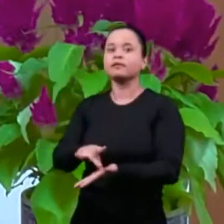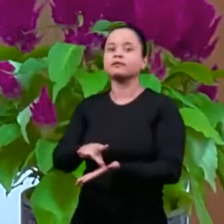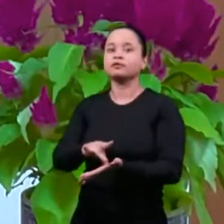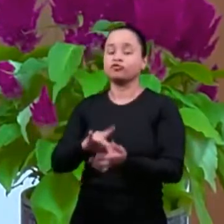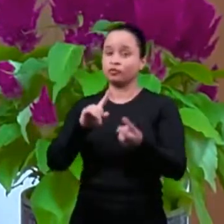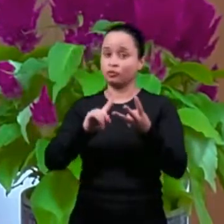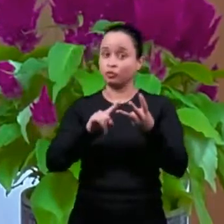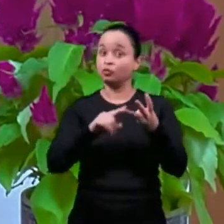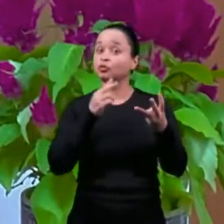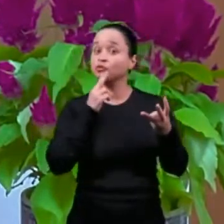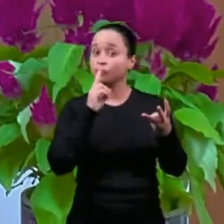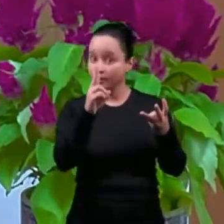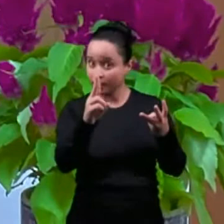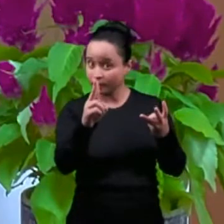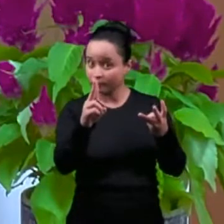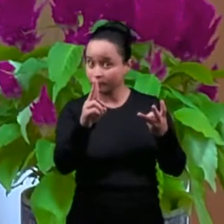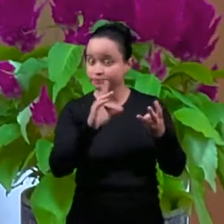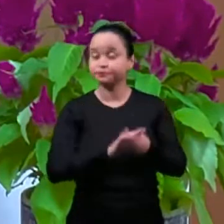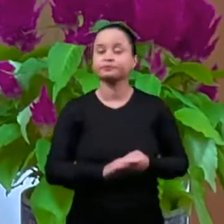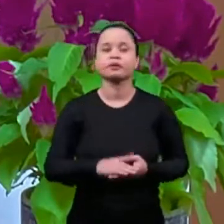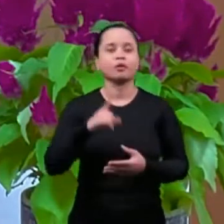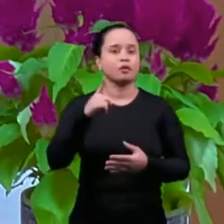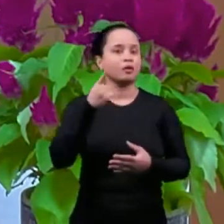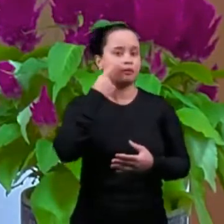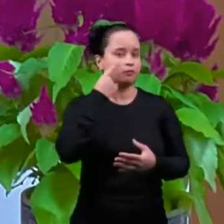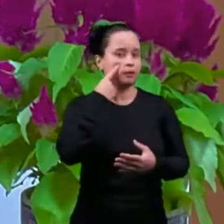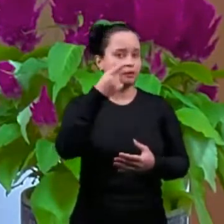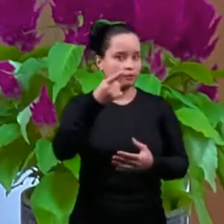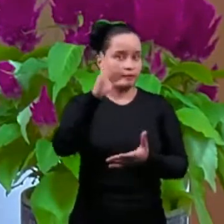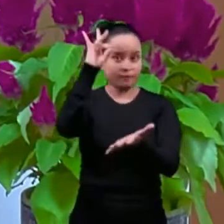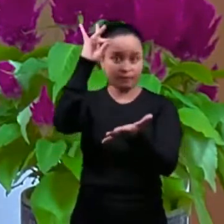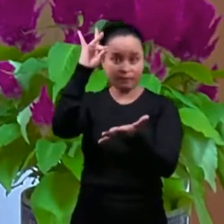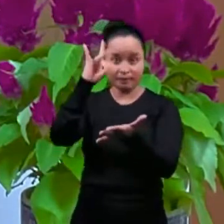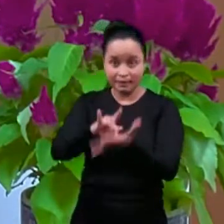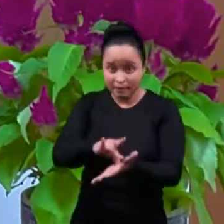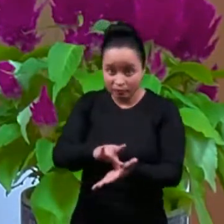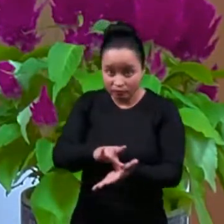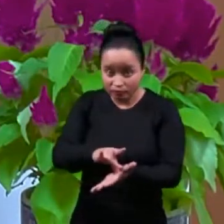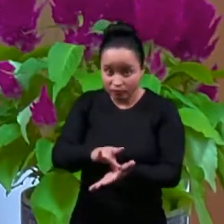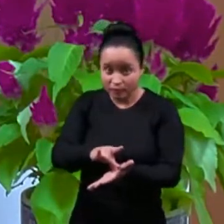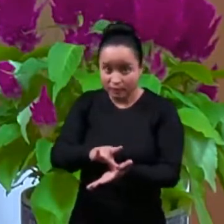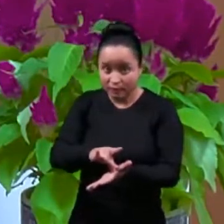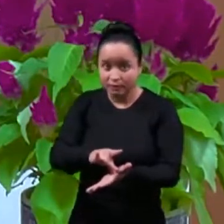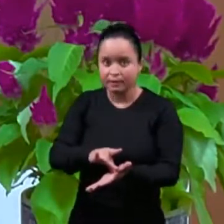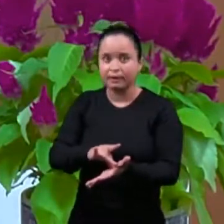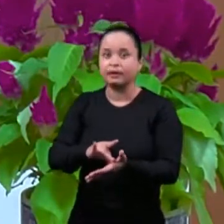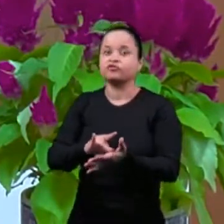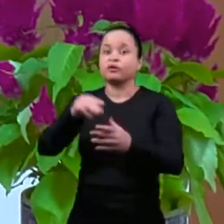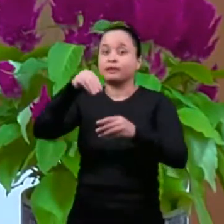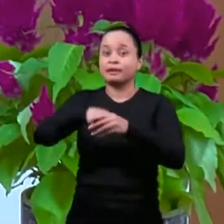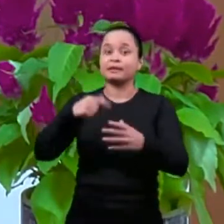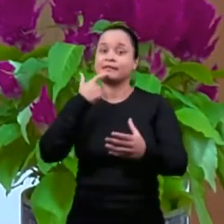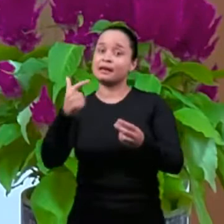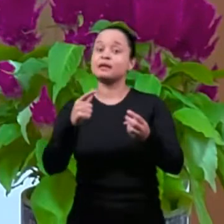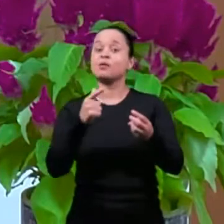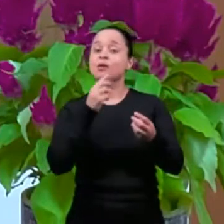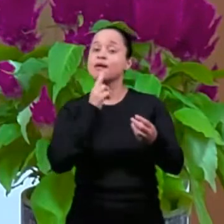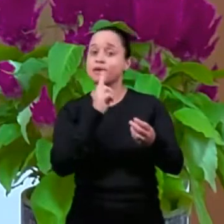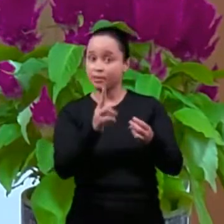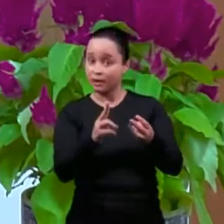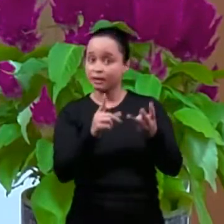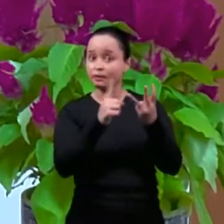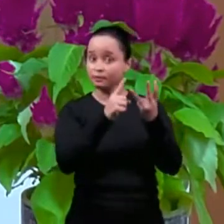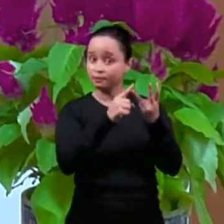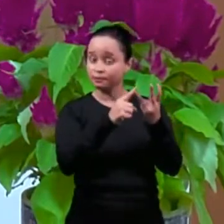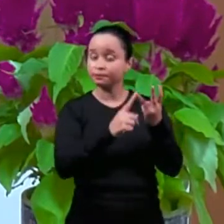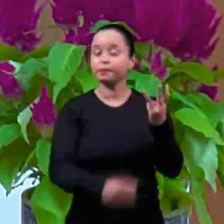vejam só, verdade definida na palavra do hebraico tinha, não era